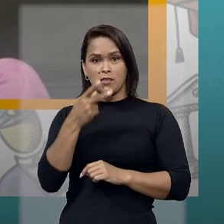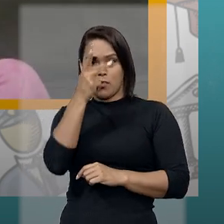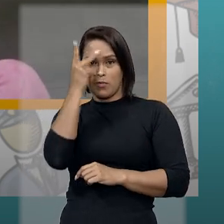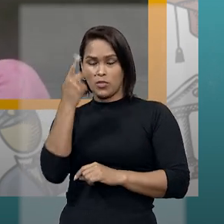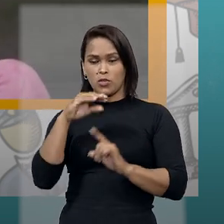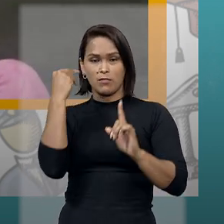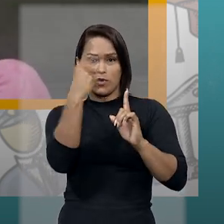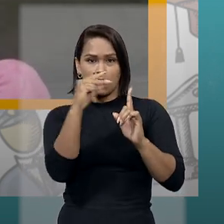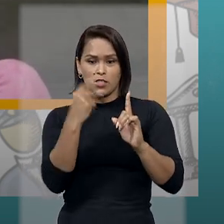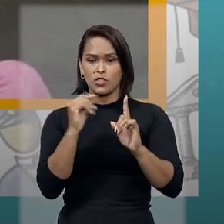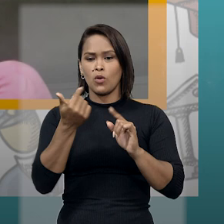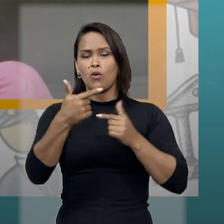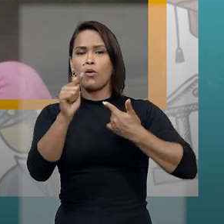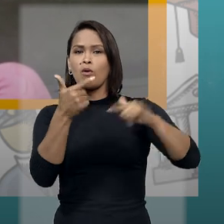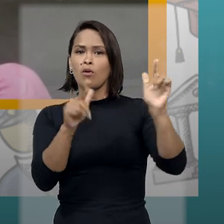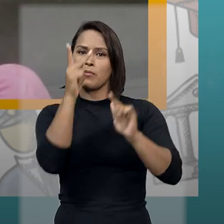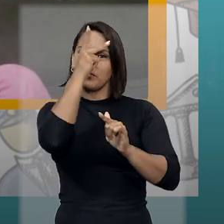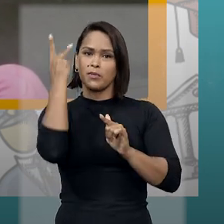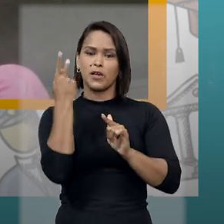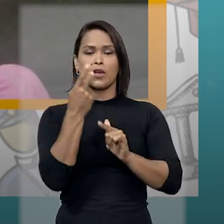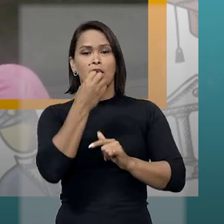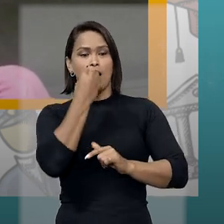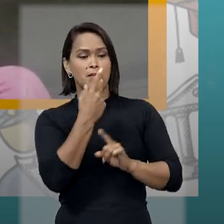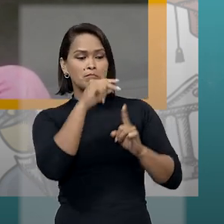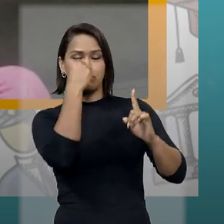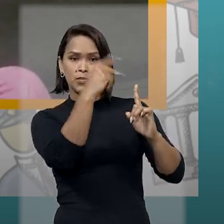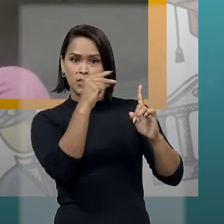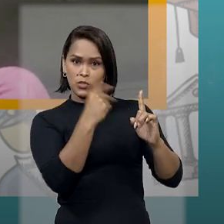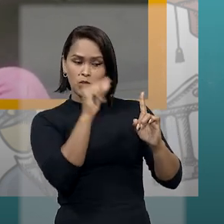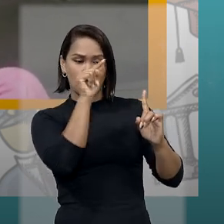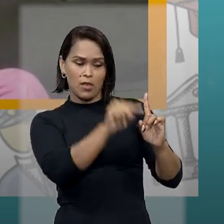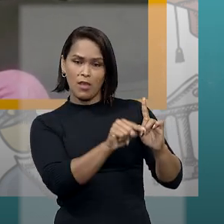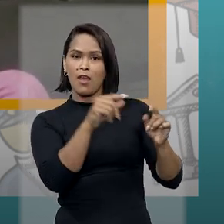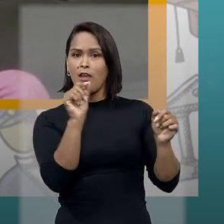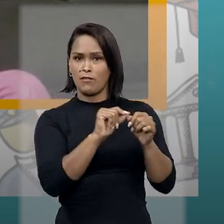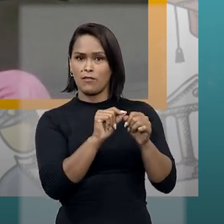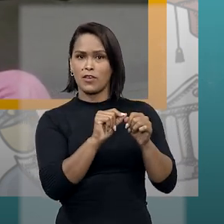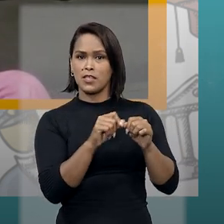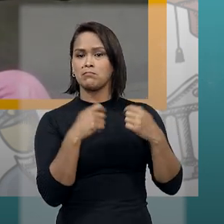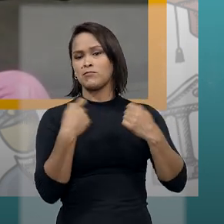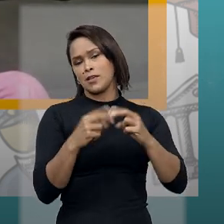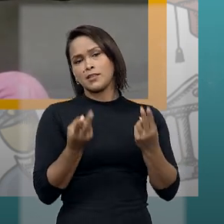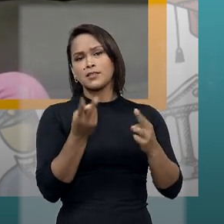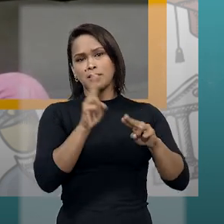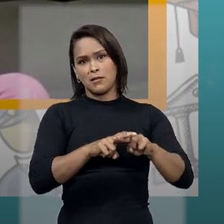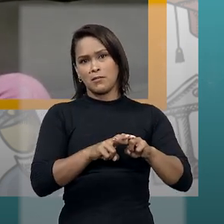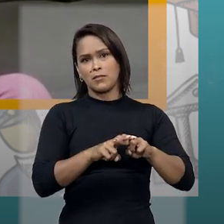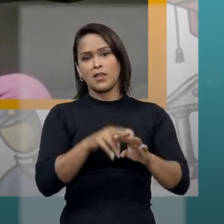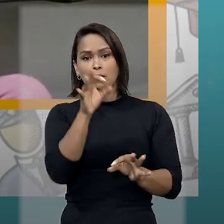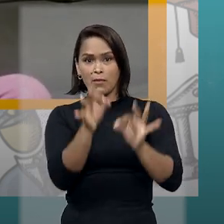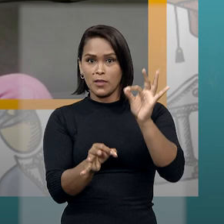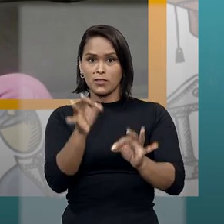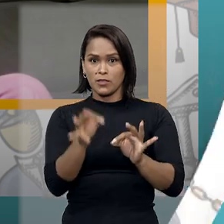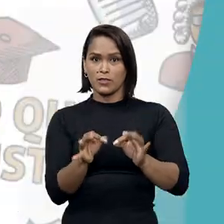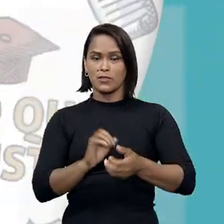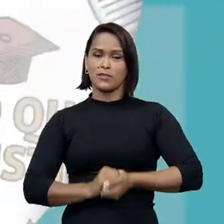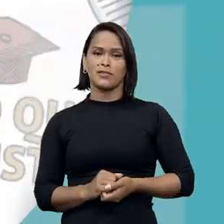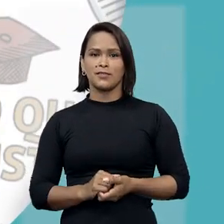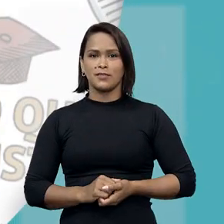estiver agredindo uma pessoa, a pessoa que agrediu a outra pessoa vai ser presa pela